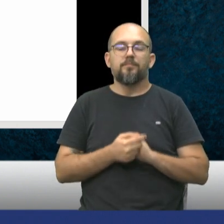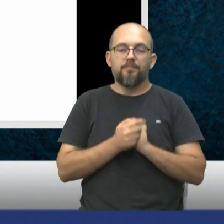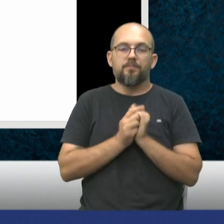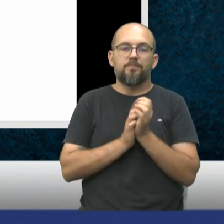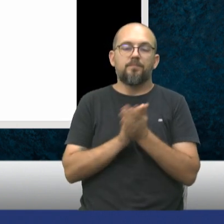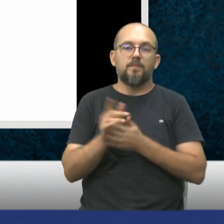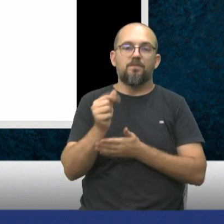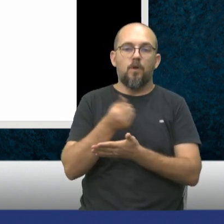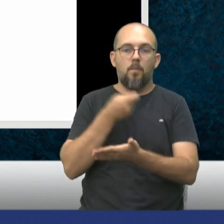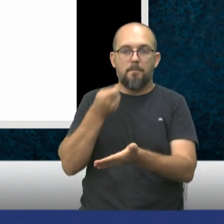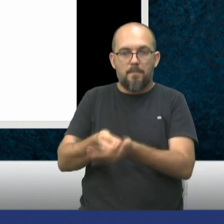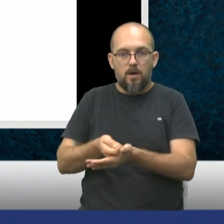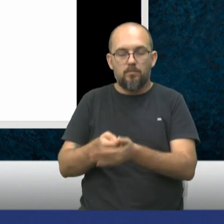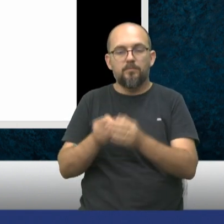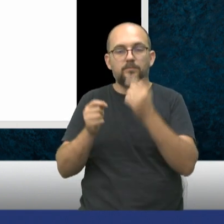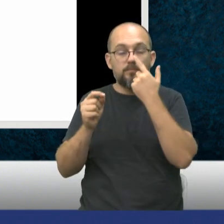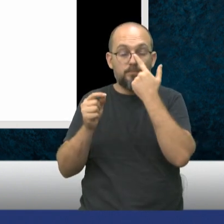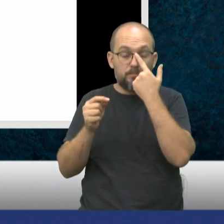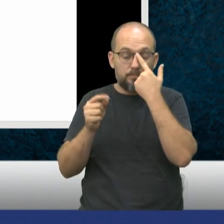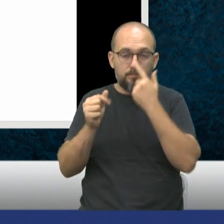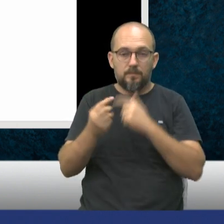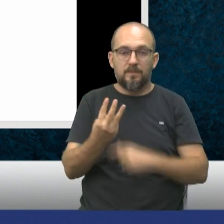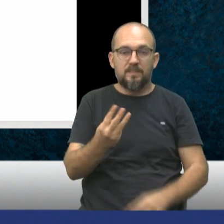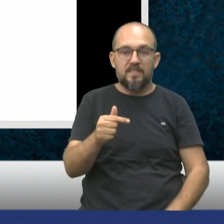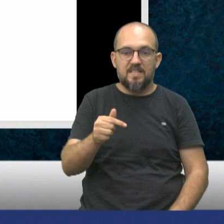valor pago foi de